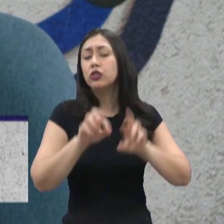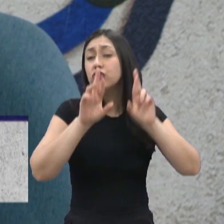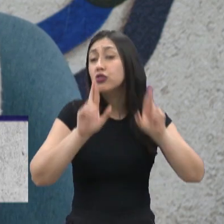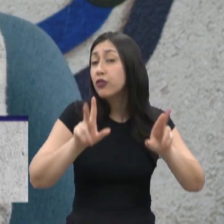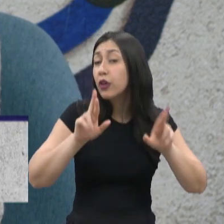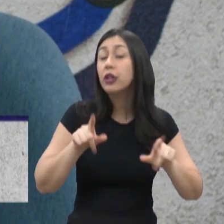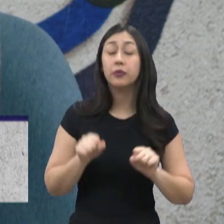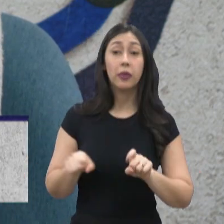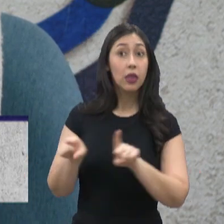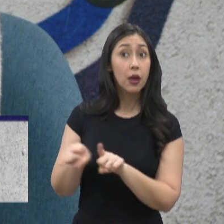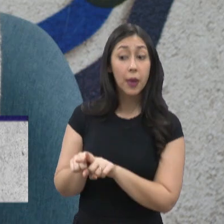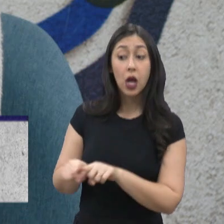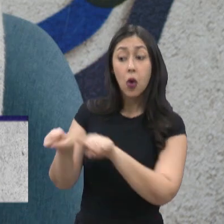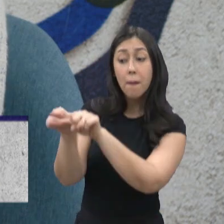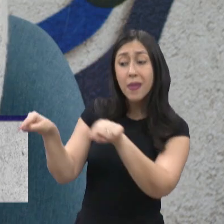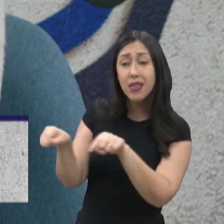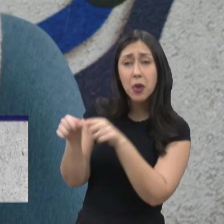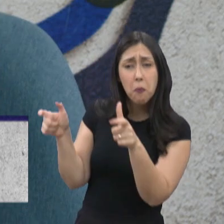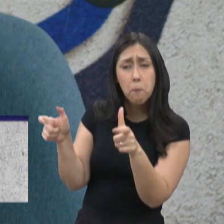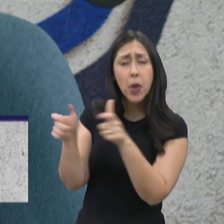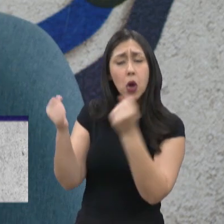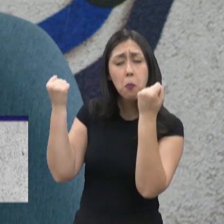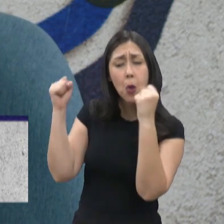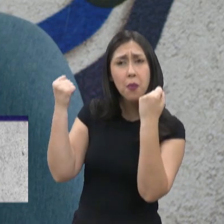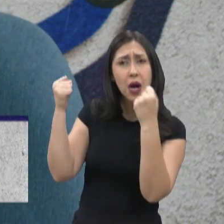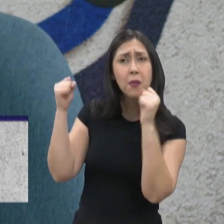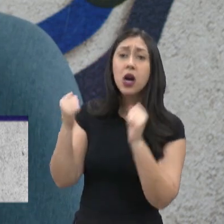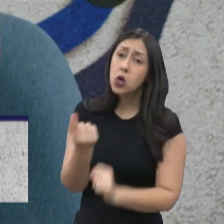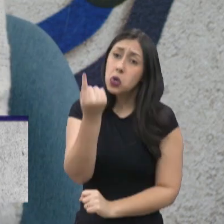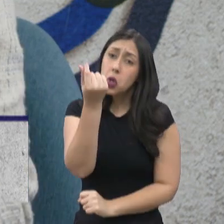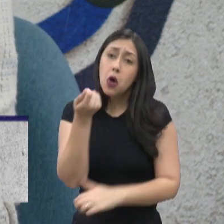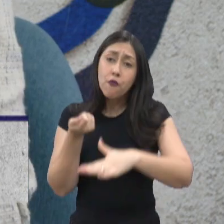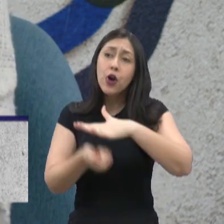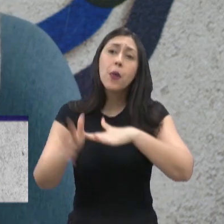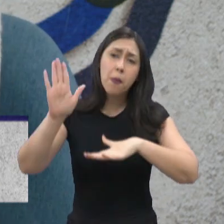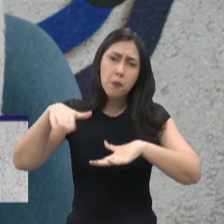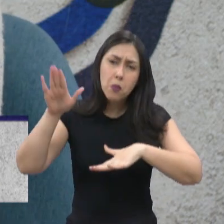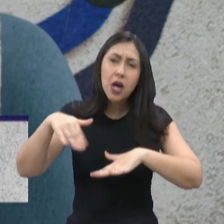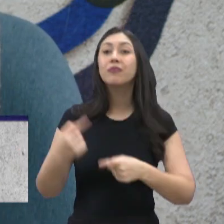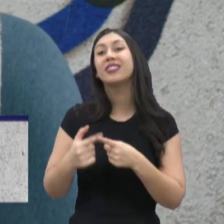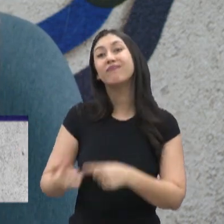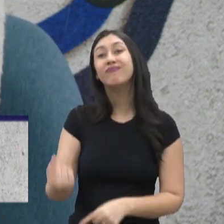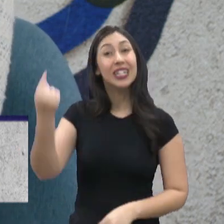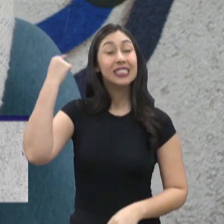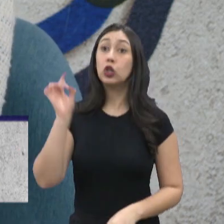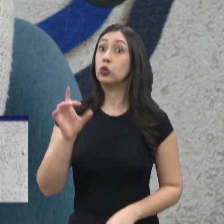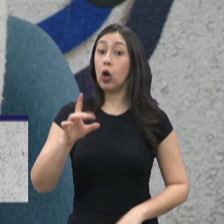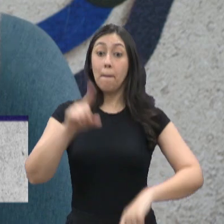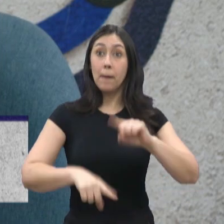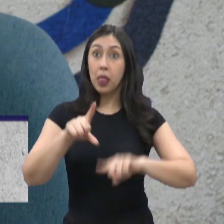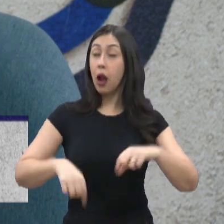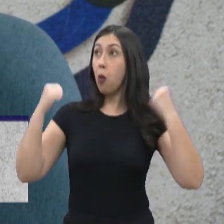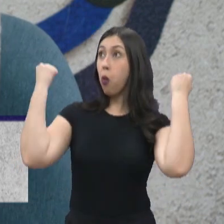para atender um grupo menor de pessoas, com um custo relativamente bem mais baixo, né? Que antigamente a gente falava só de equipamentos de musculação, que tinham um valor muito